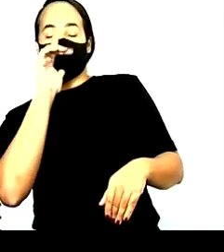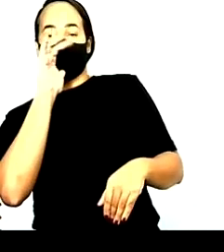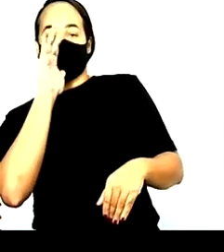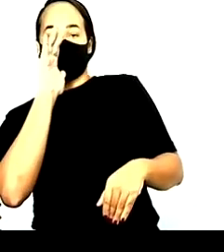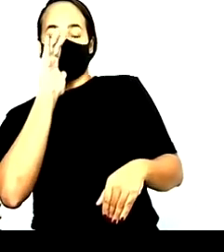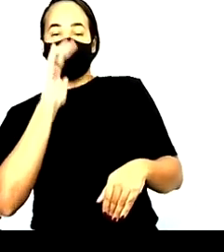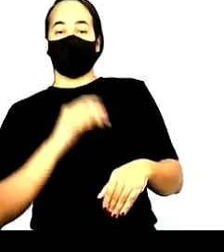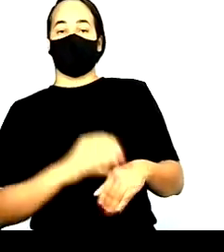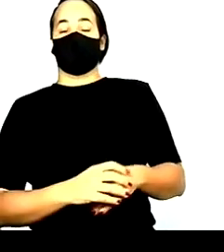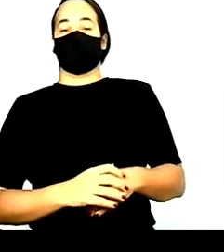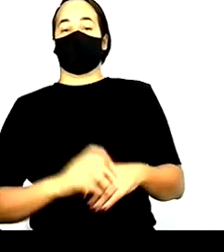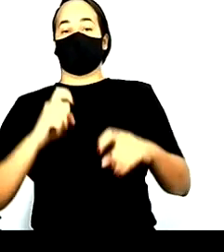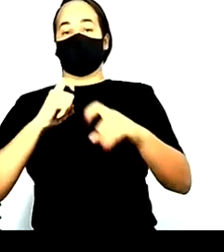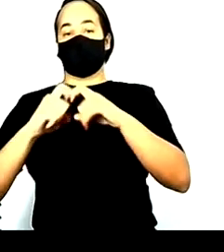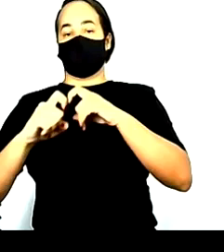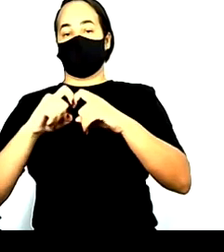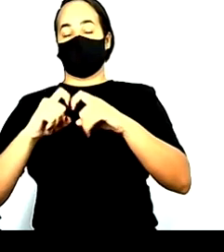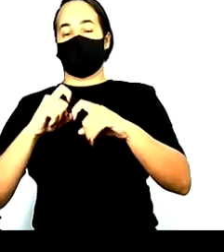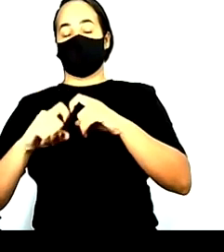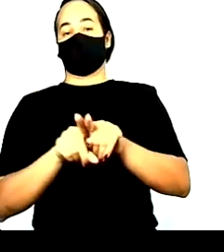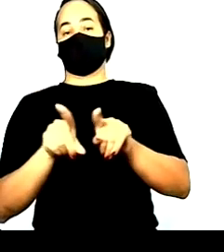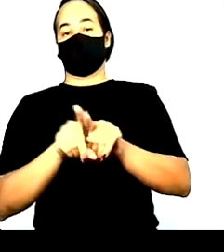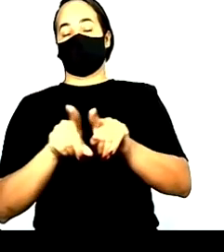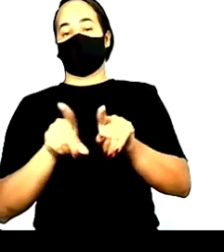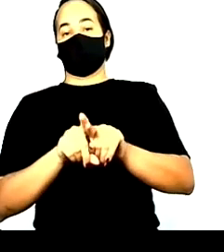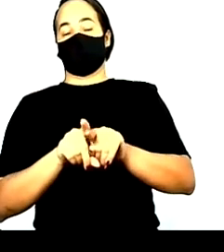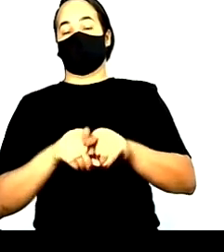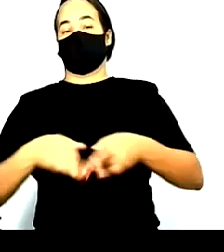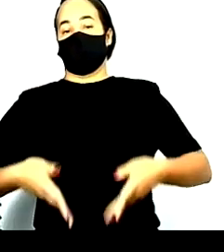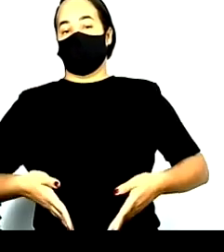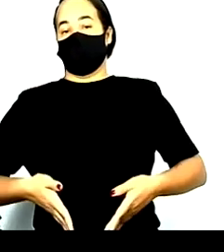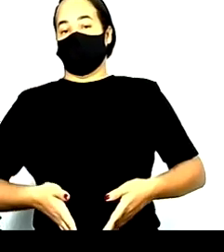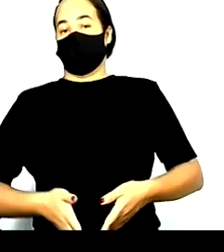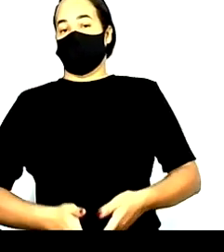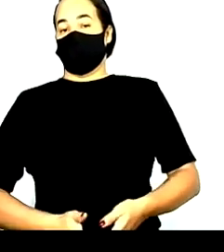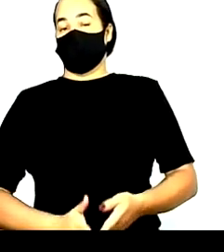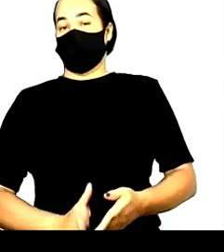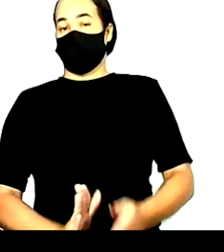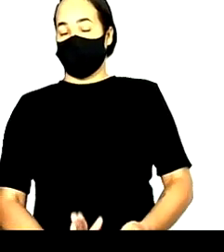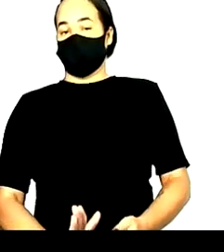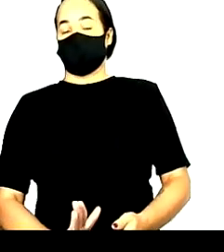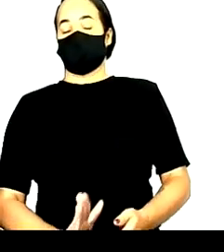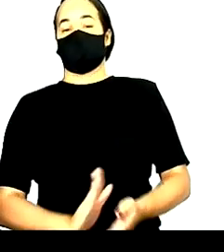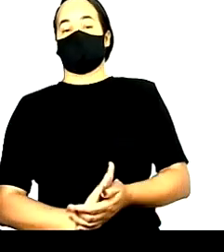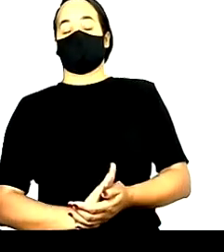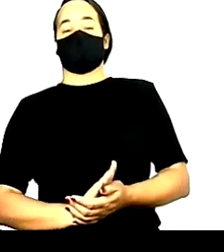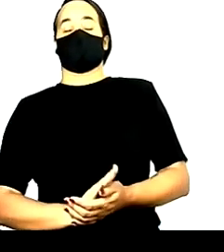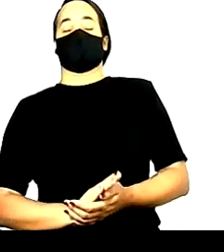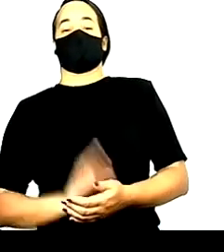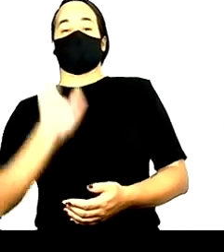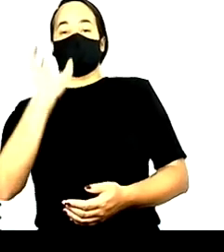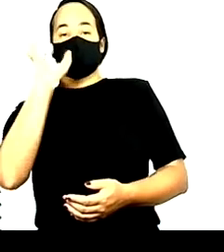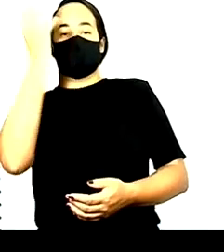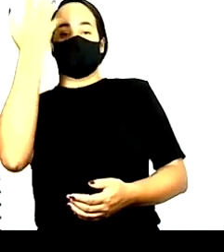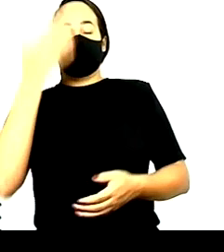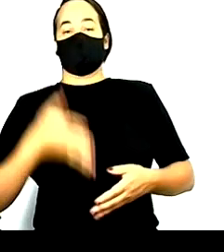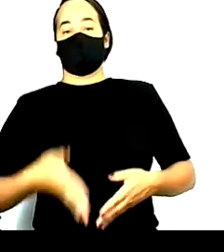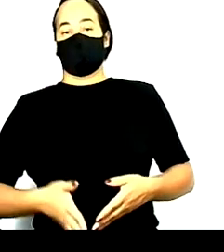sexual. E também vai ser o principal canal do parto, sendo este o local por onde vai sair o bebê,